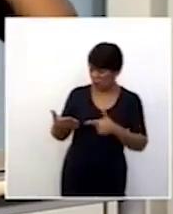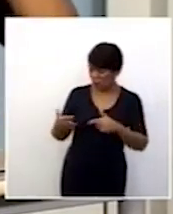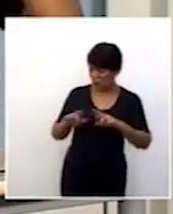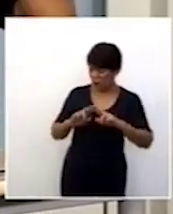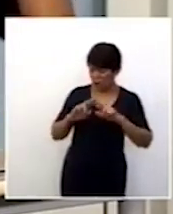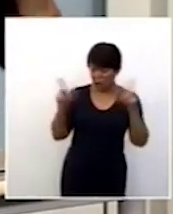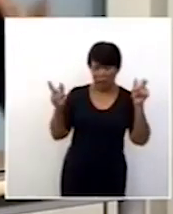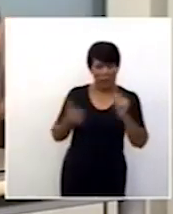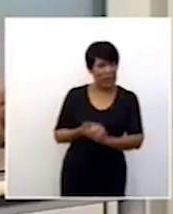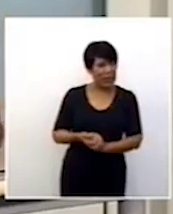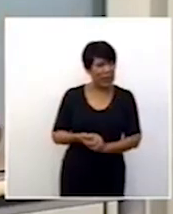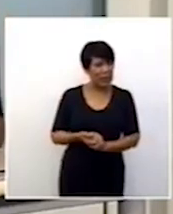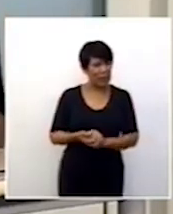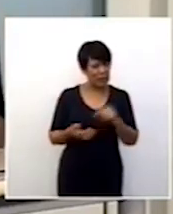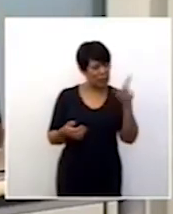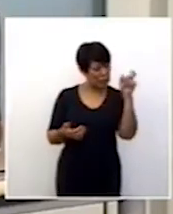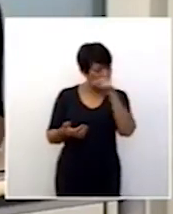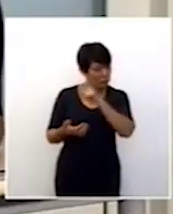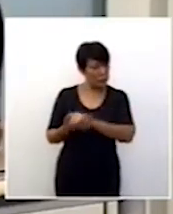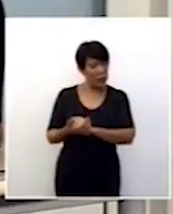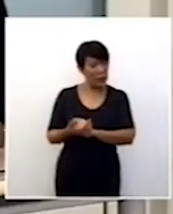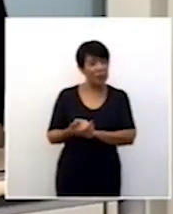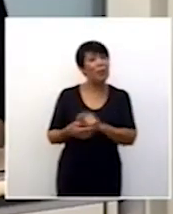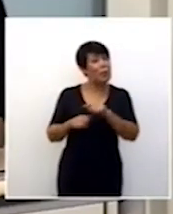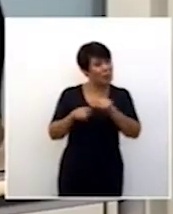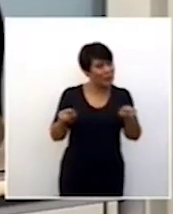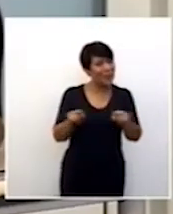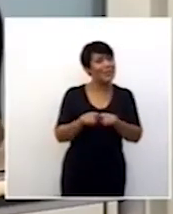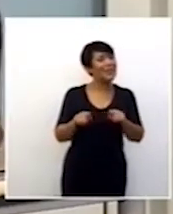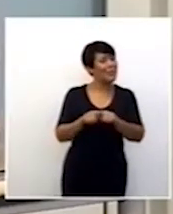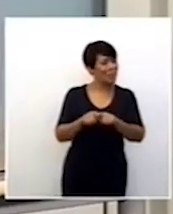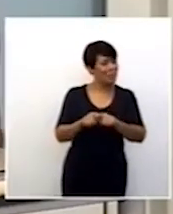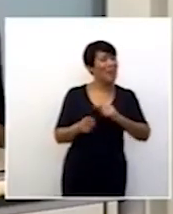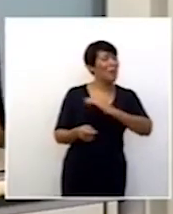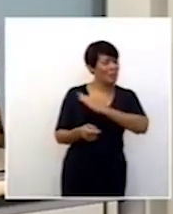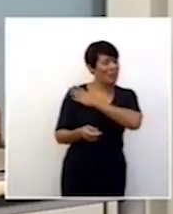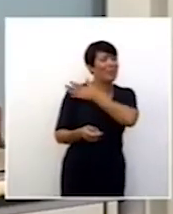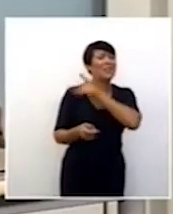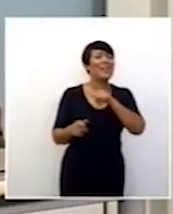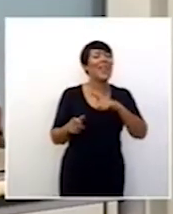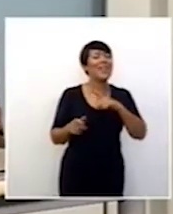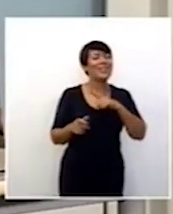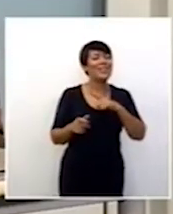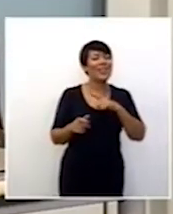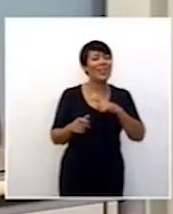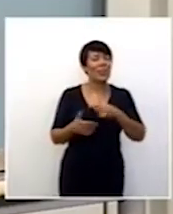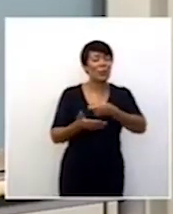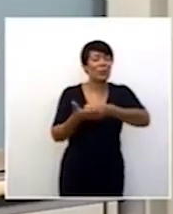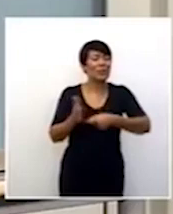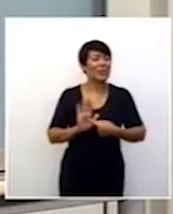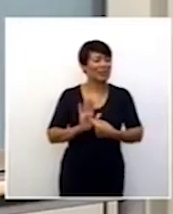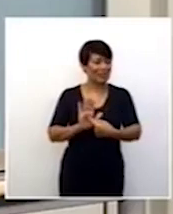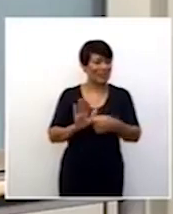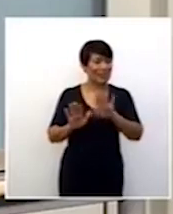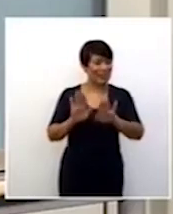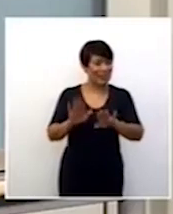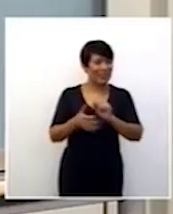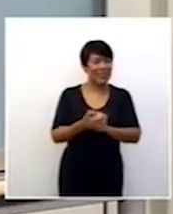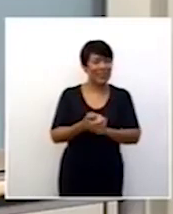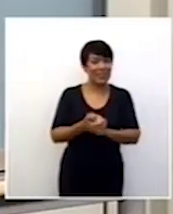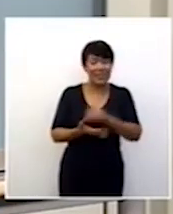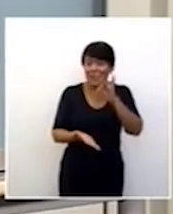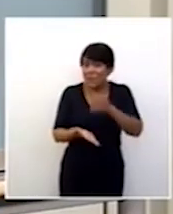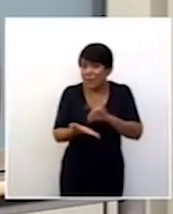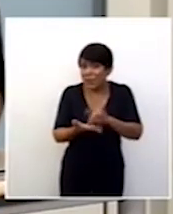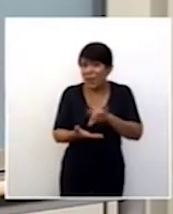muito diferente do que eu falo. E aí vocês também têm um certo preconceito com os textos que são apresentados, quando, na verdade, vocês só